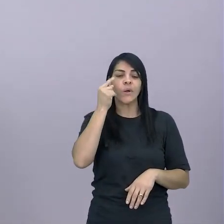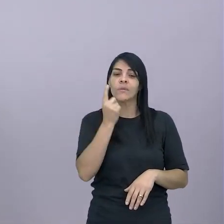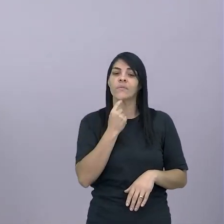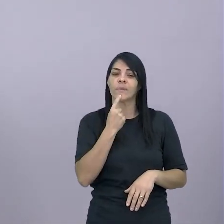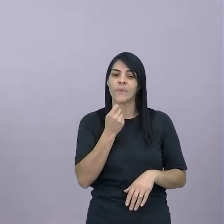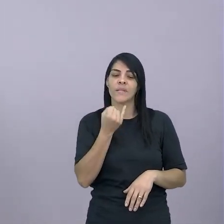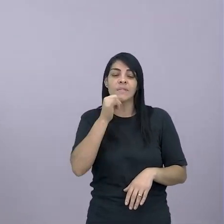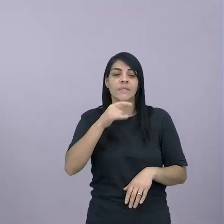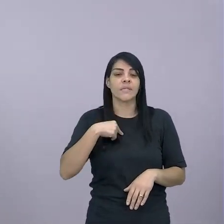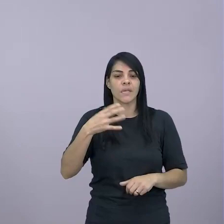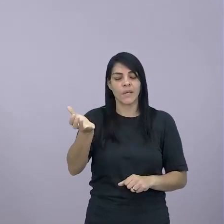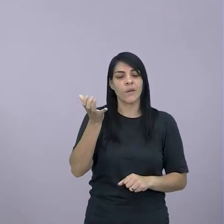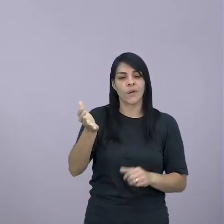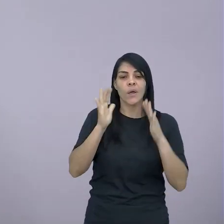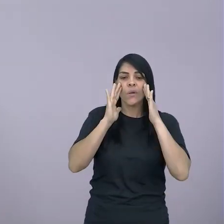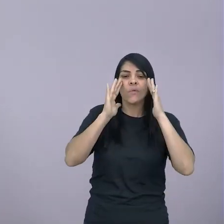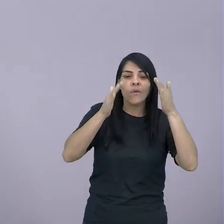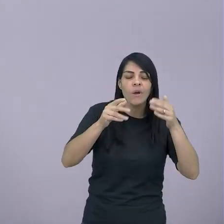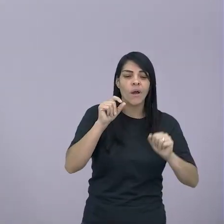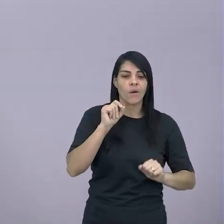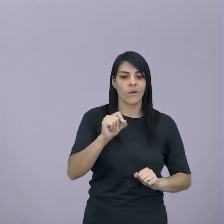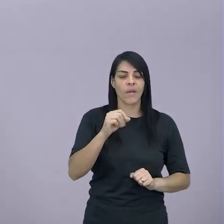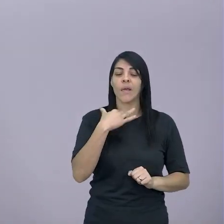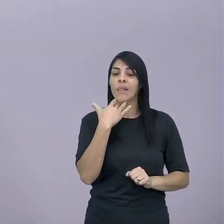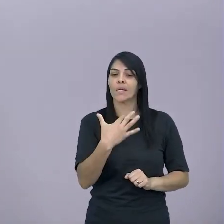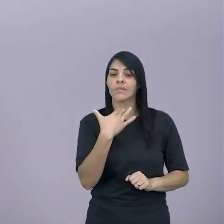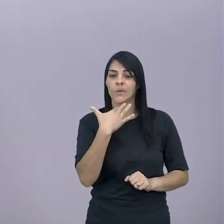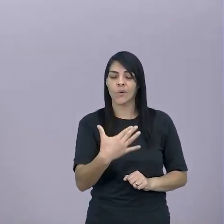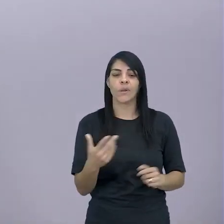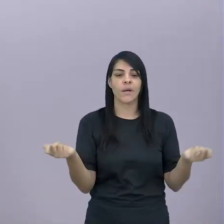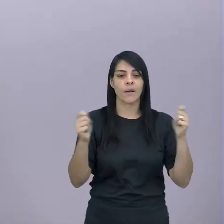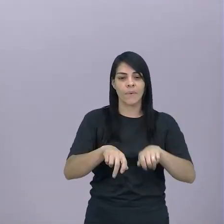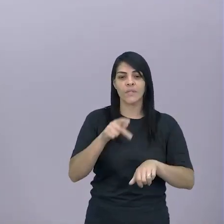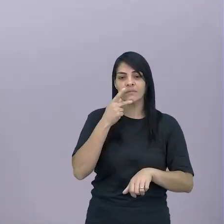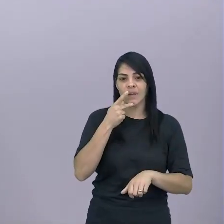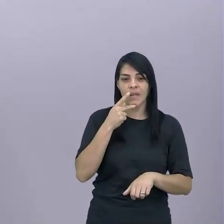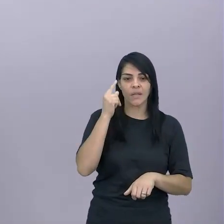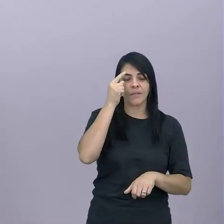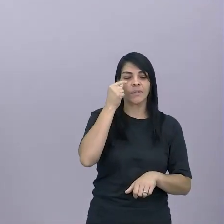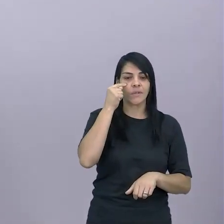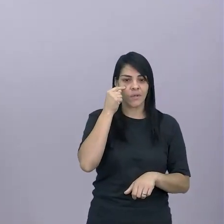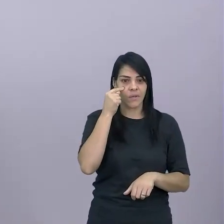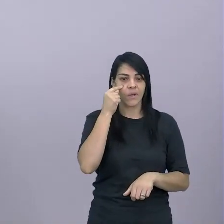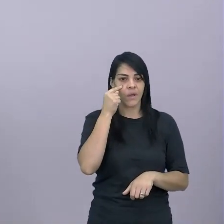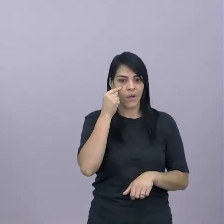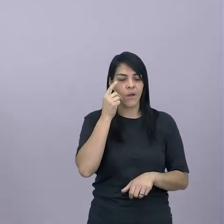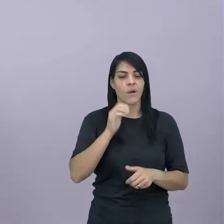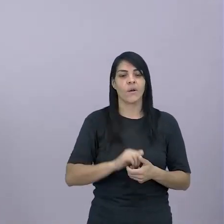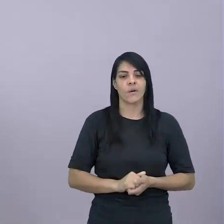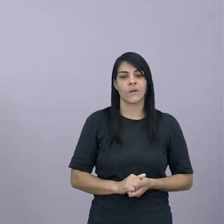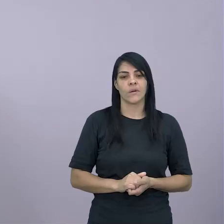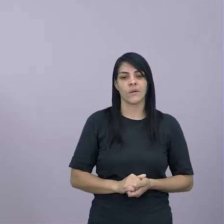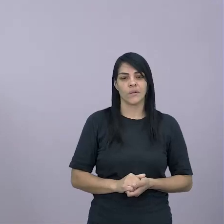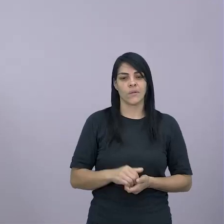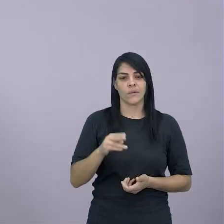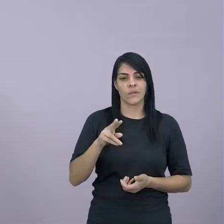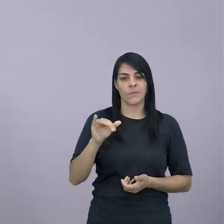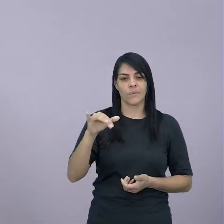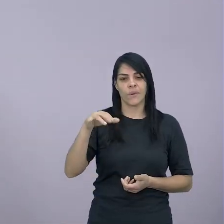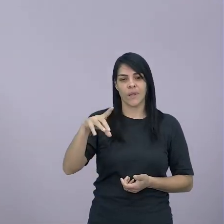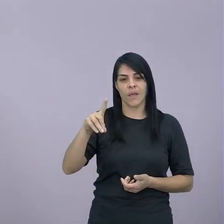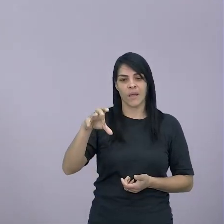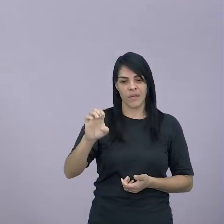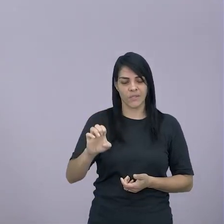se eu quero trabalhar, focar aí nas cores, eu posso falar de olhos red. Se eu quero trabalhar nas partes do corpo,